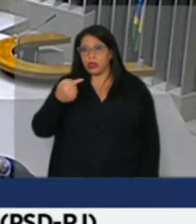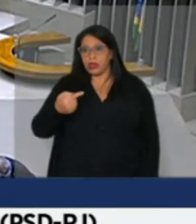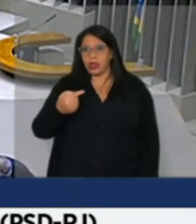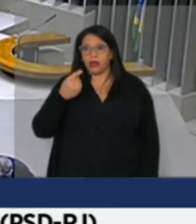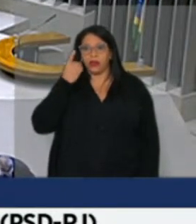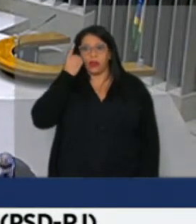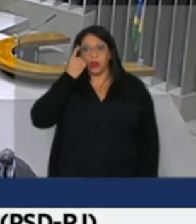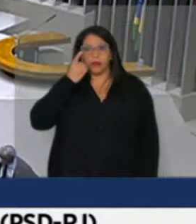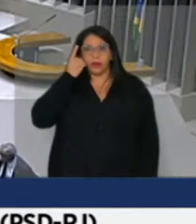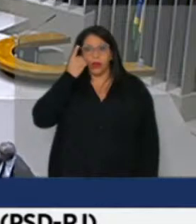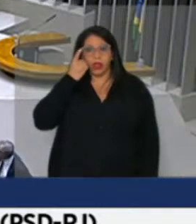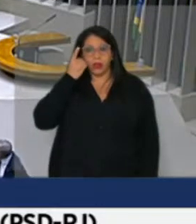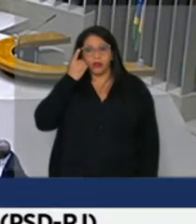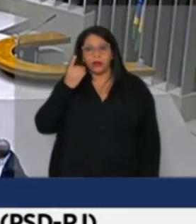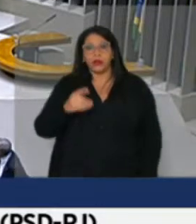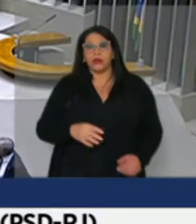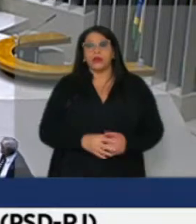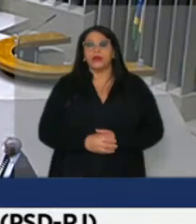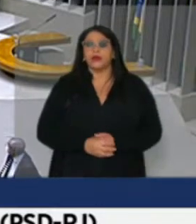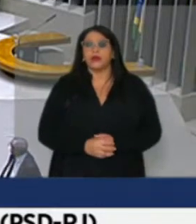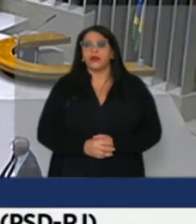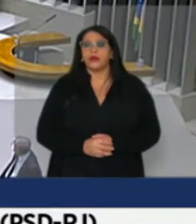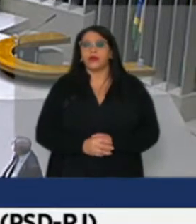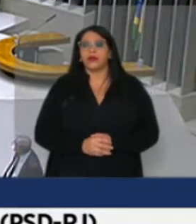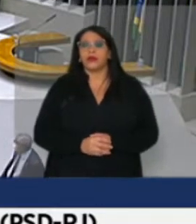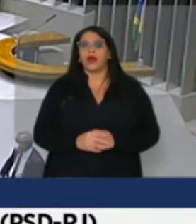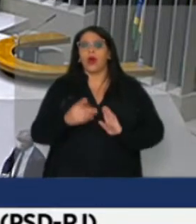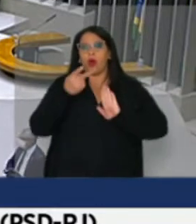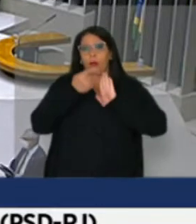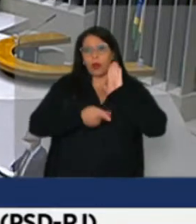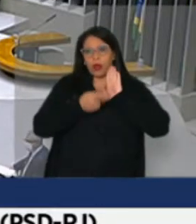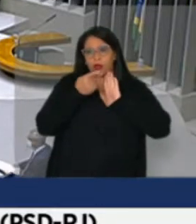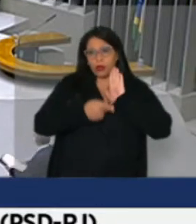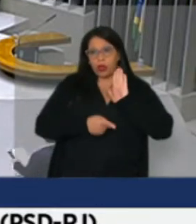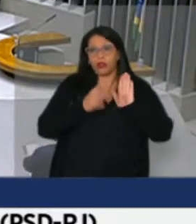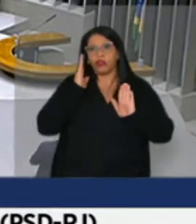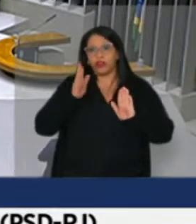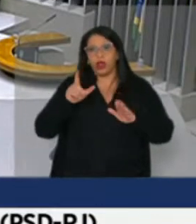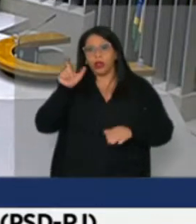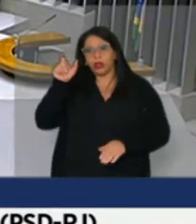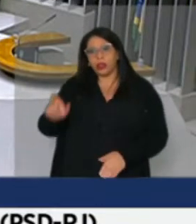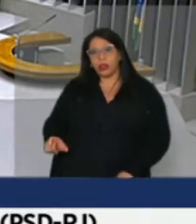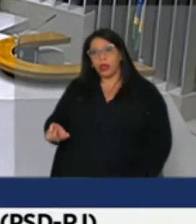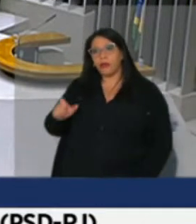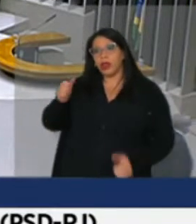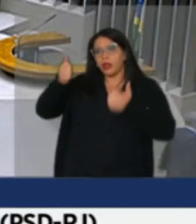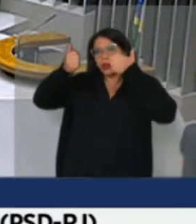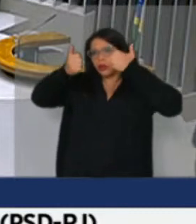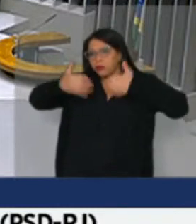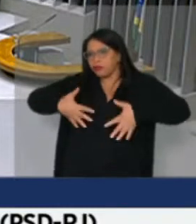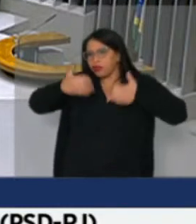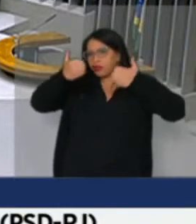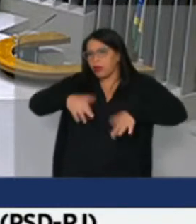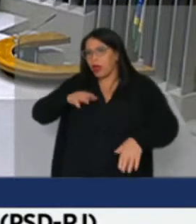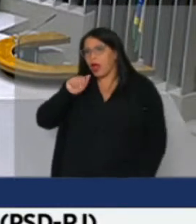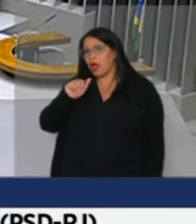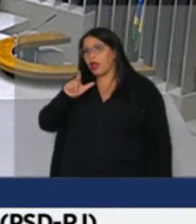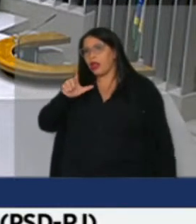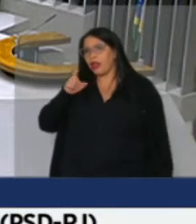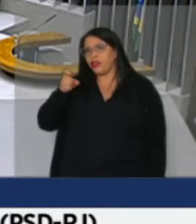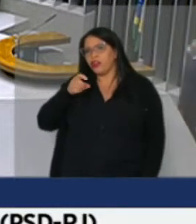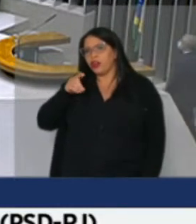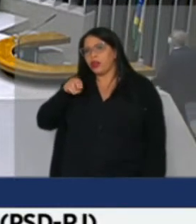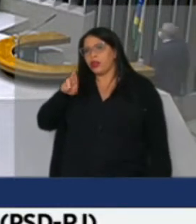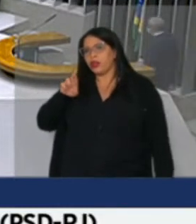plenário Ulisses Guimarães. O projeto de resolução foi relatado pelo deputado Alexandre Leite, do Democratas de São Paulo,